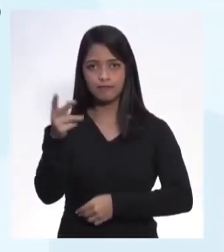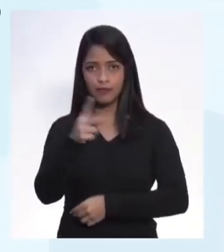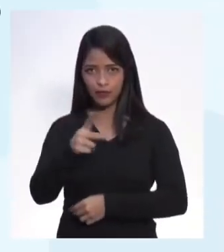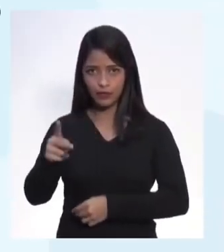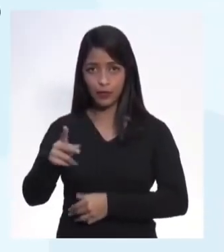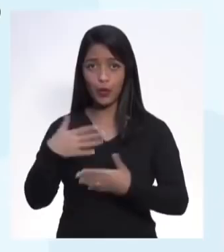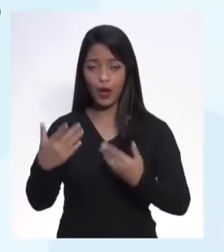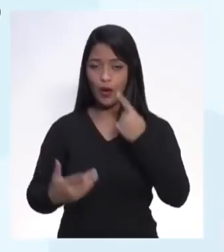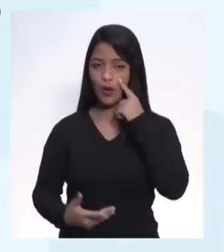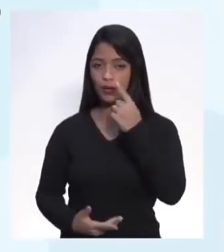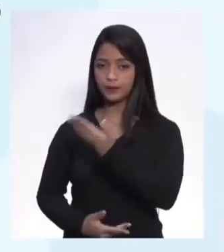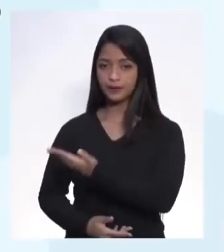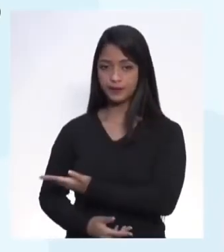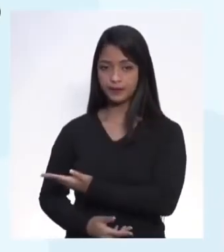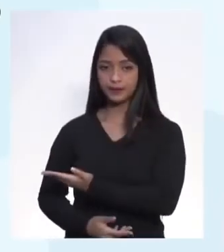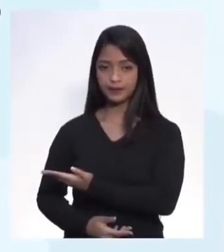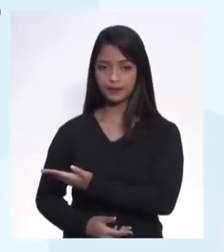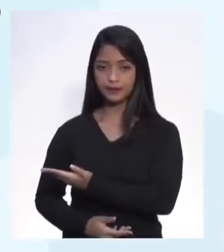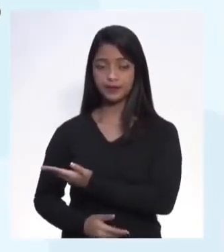a